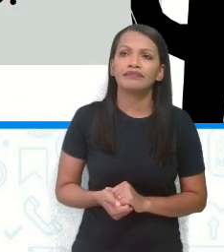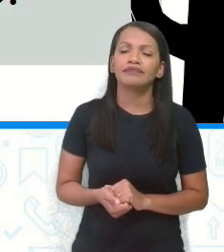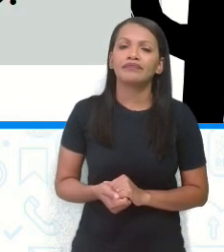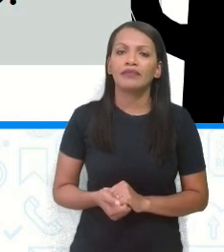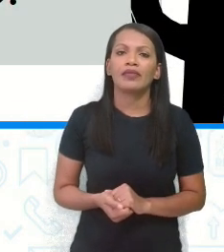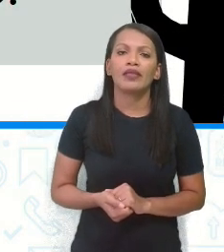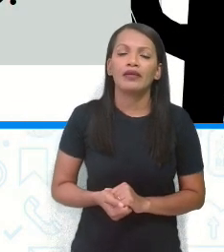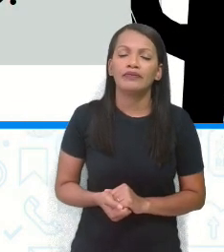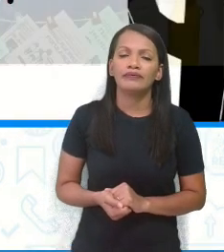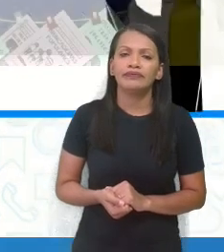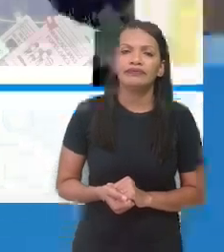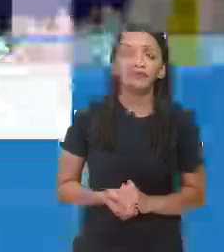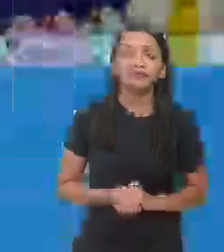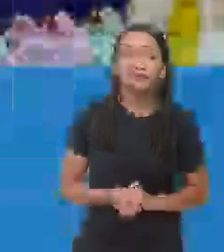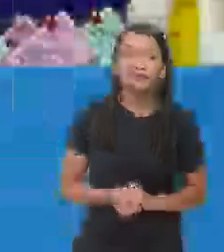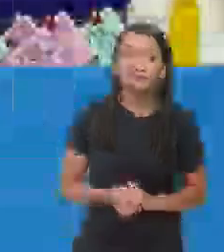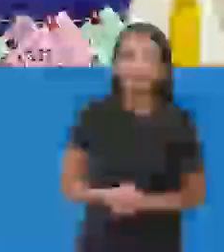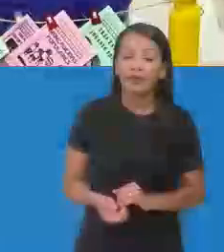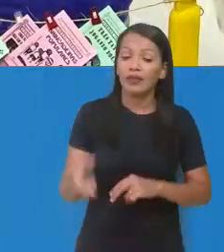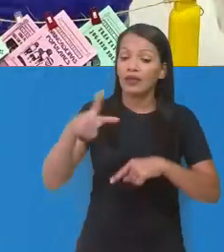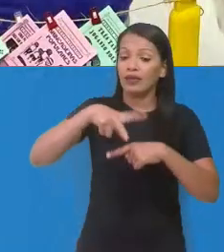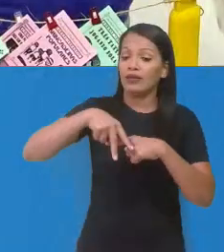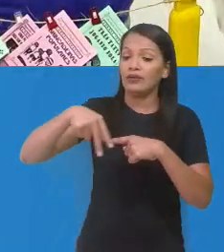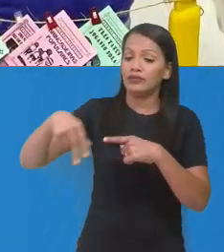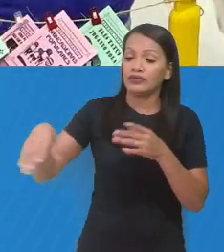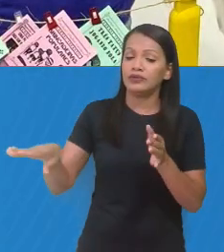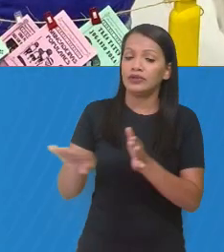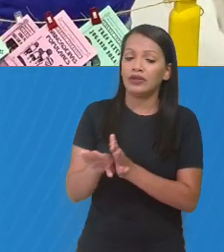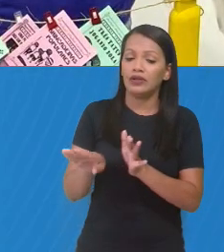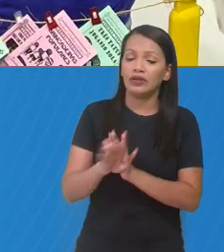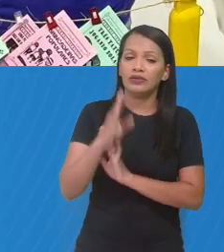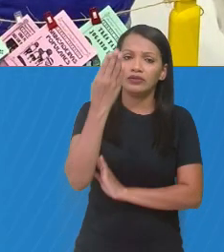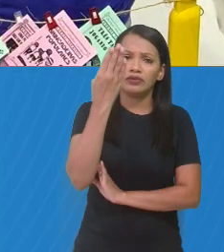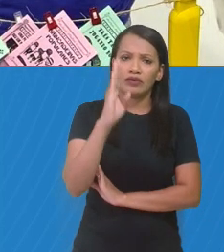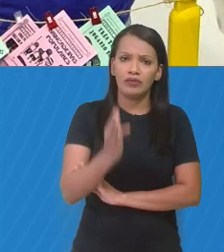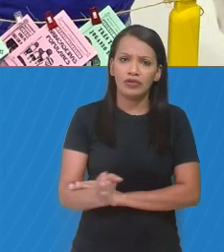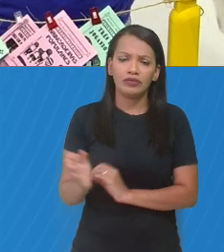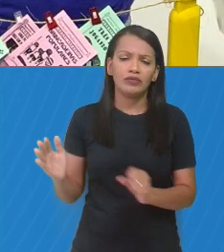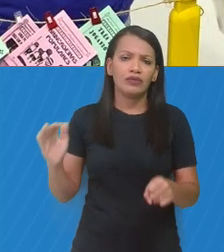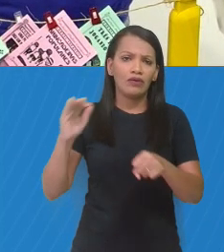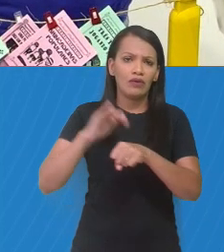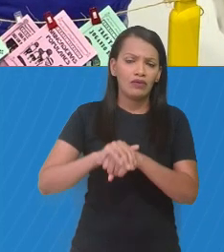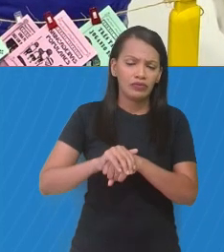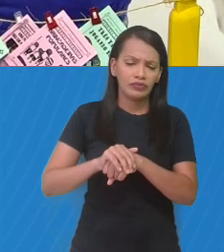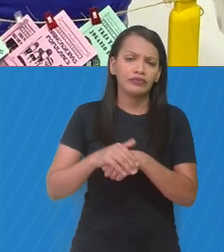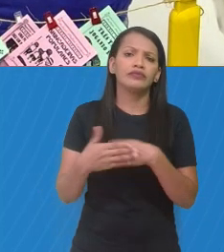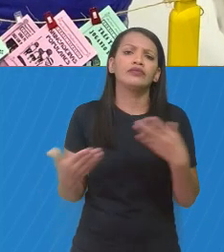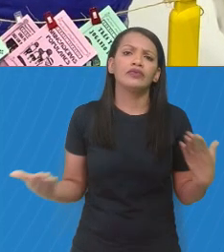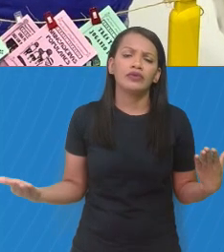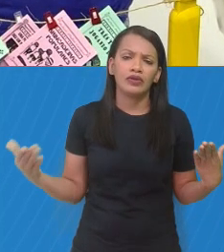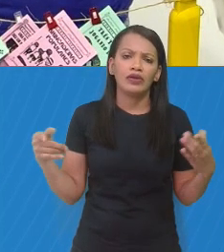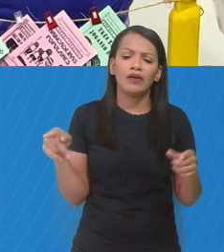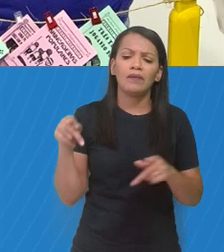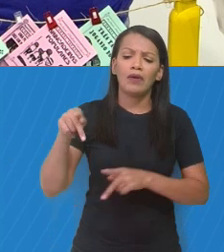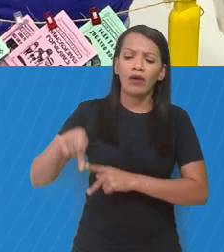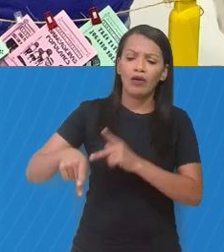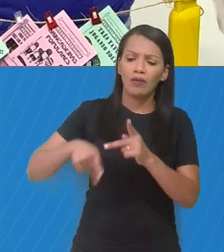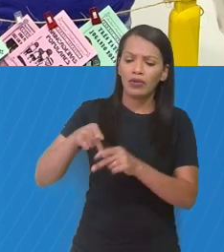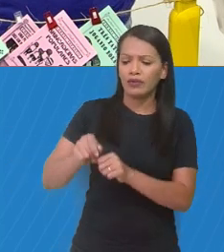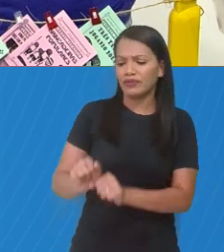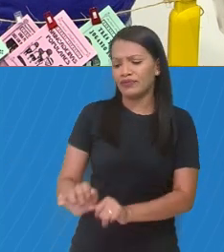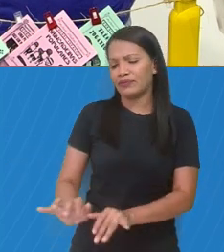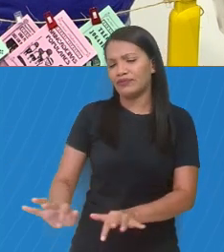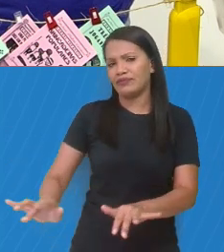E o cordel veio de Portugal e chegou ao Brasil por meio dos colonizadores, tá? Tornando-se popular